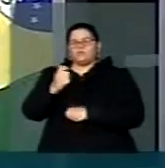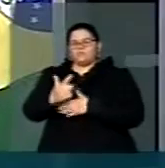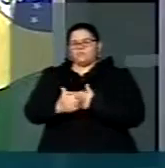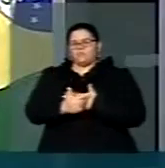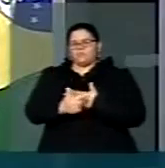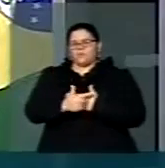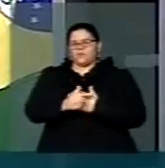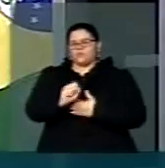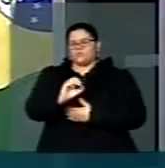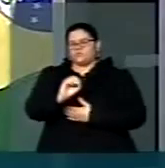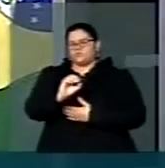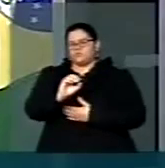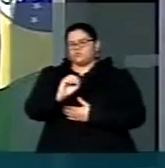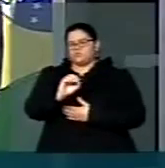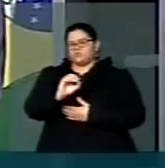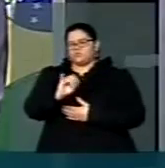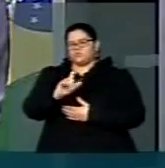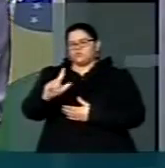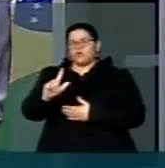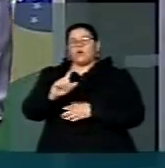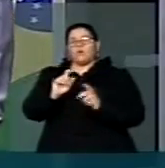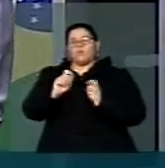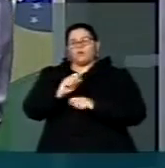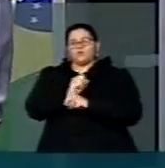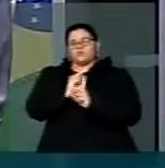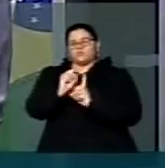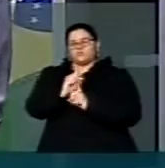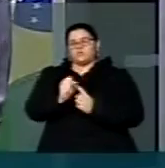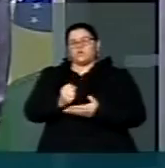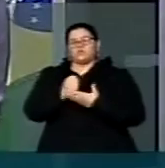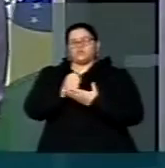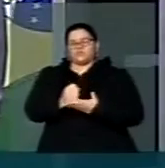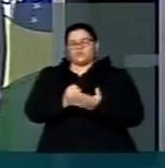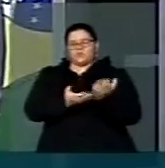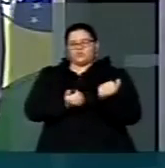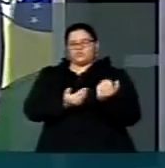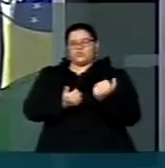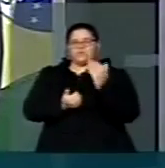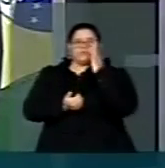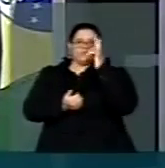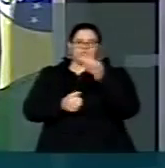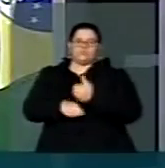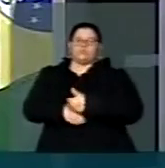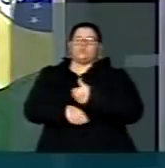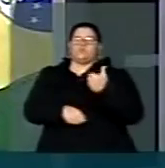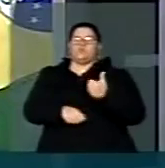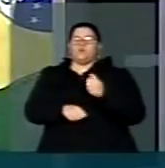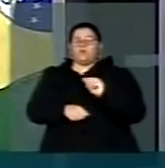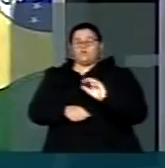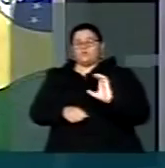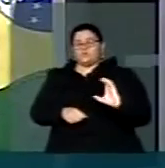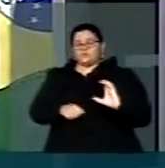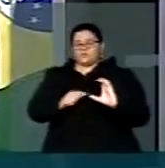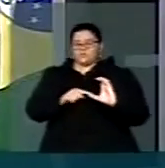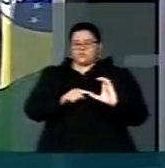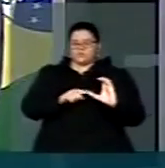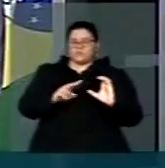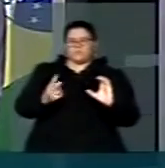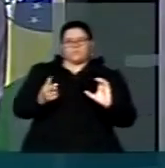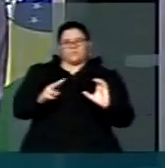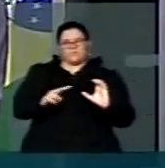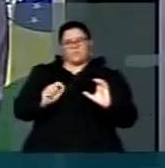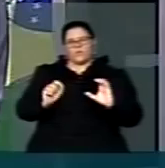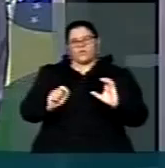sociais para a constituição da própria sociedade. A adolescência é momento de passagem da infância para a vida adulta.